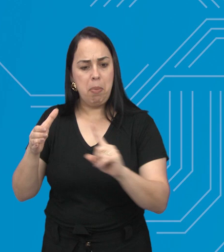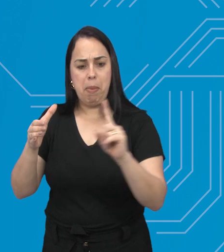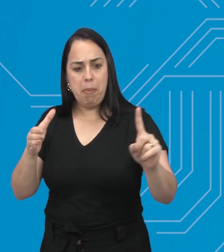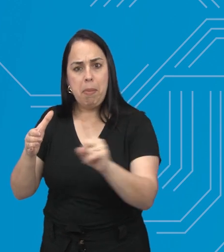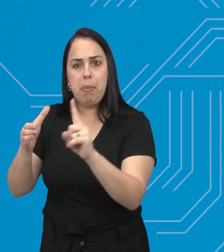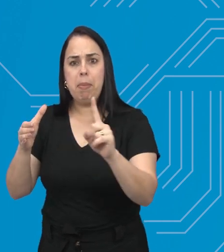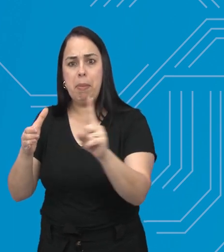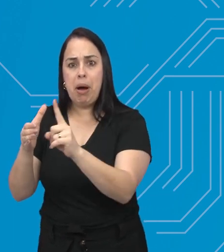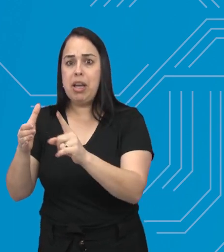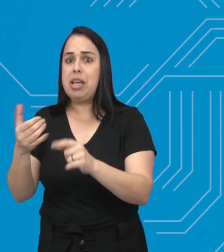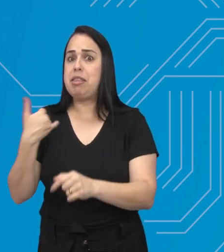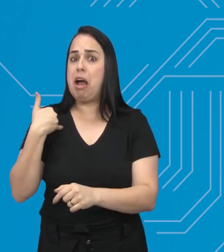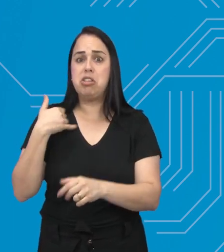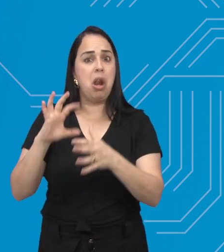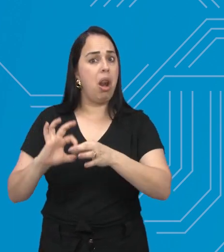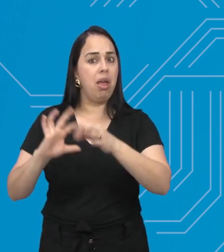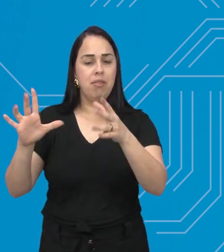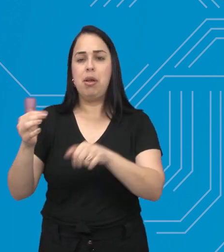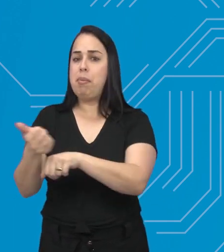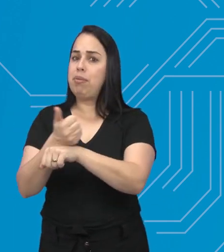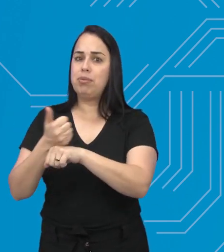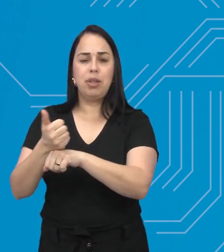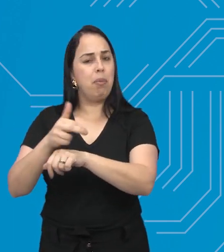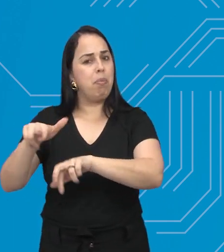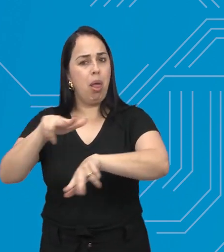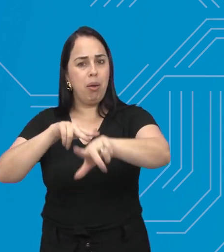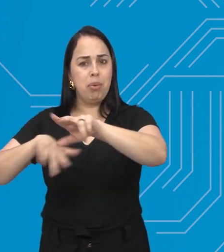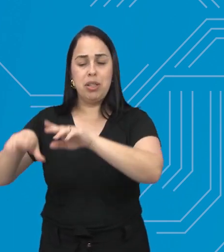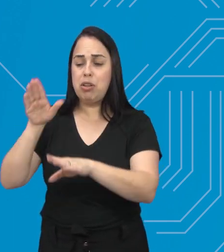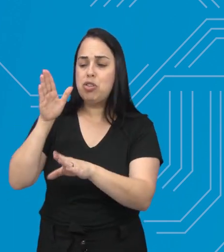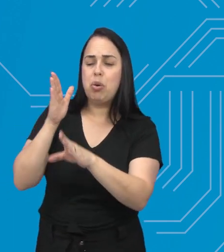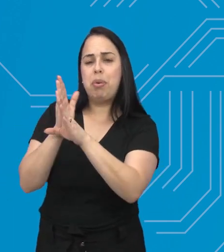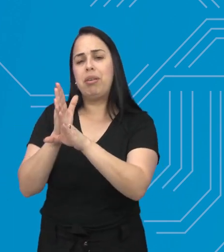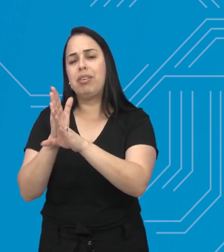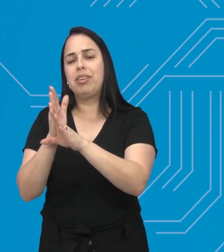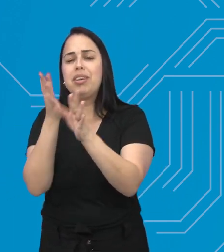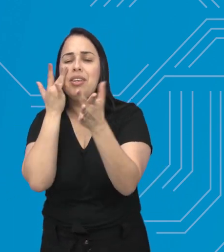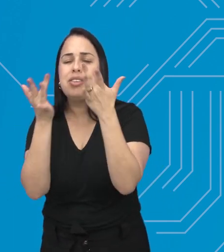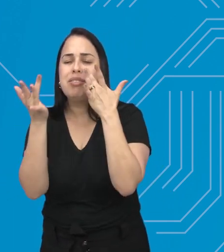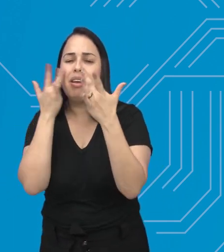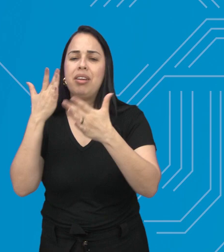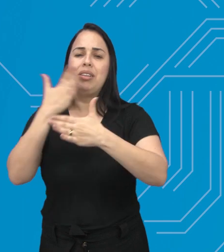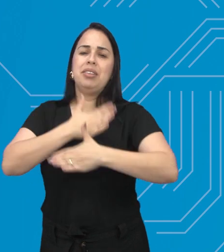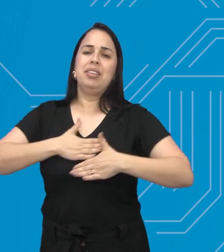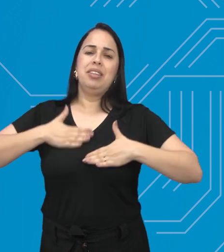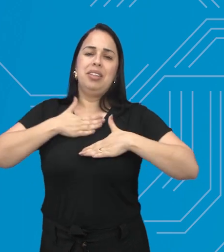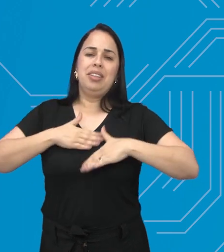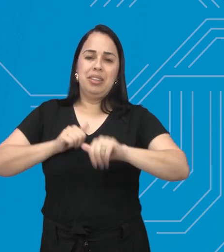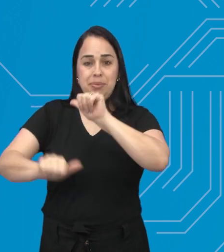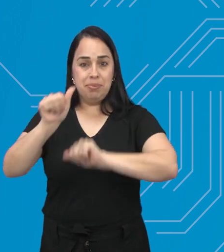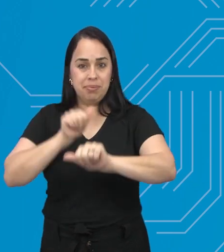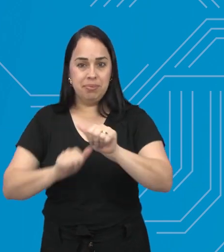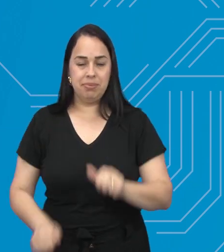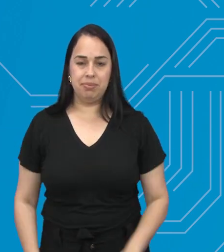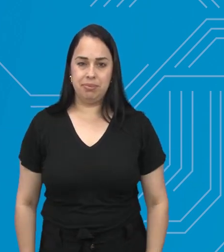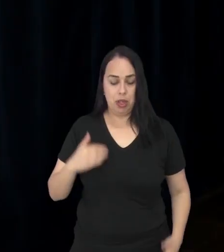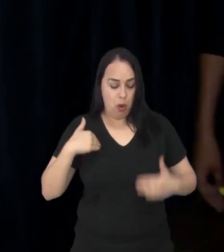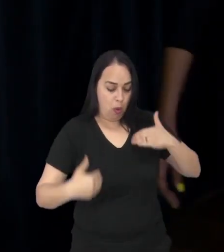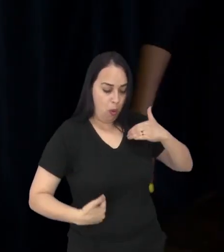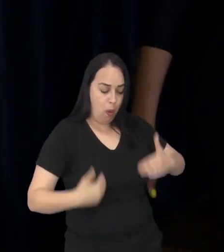formado por pessoas de todas as idades e profissões que estão descobrindo o quanto o teatro pode ser